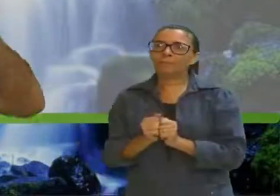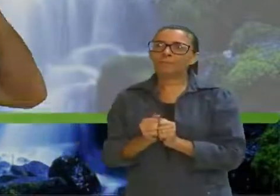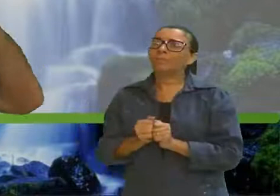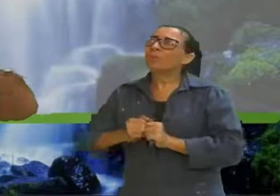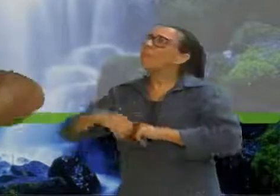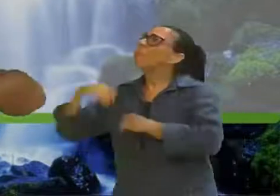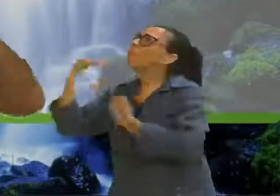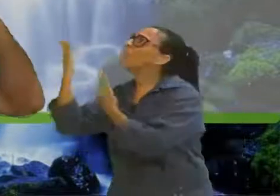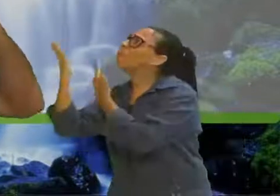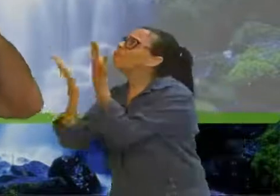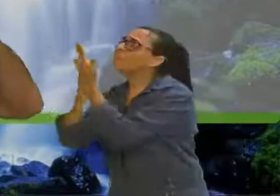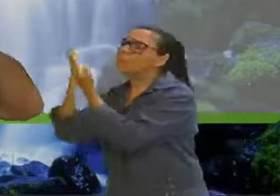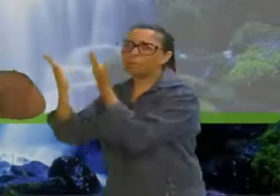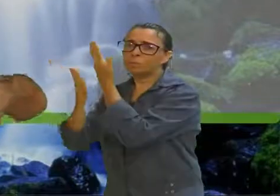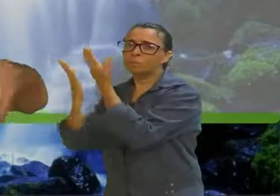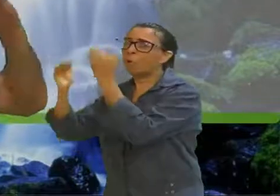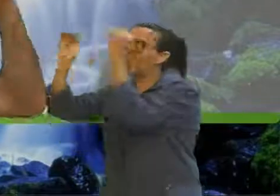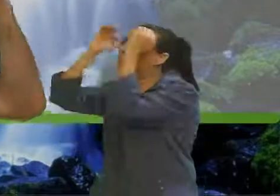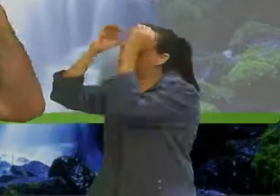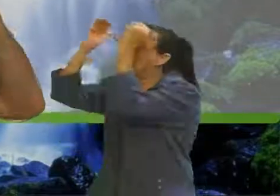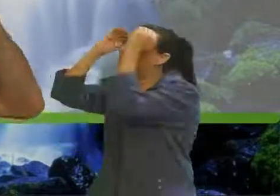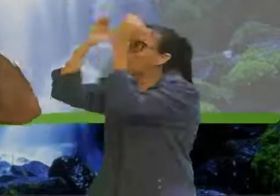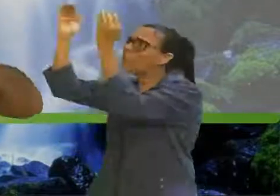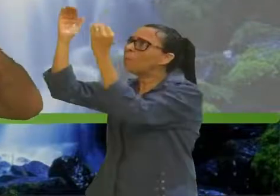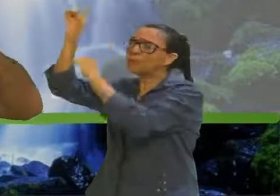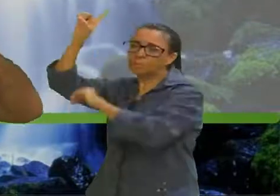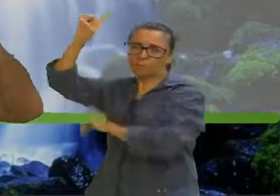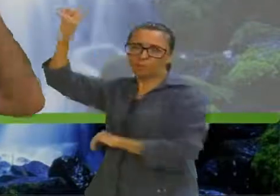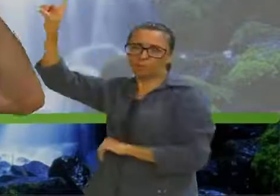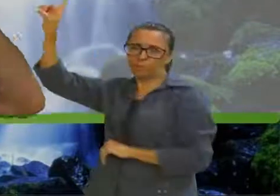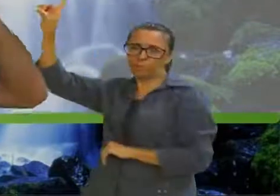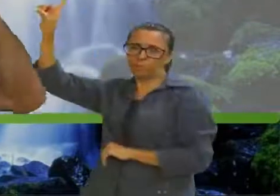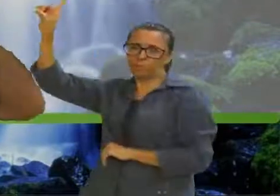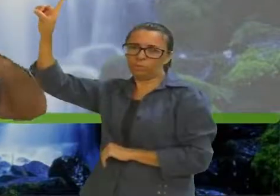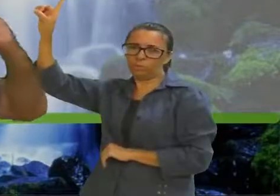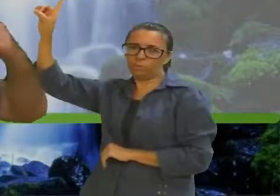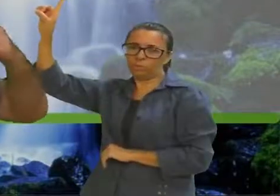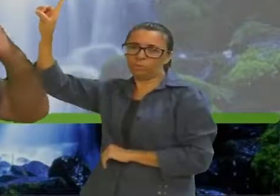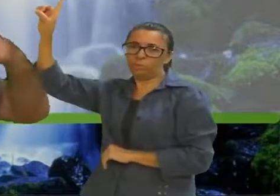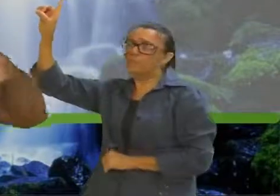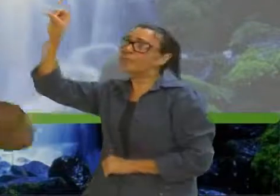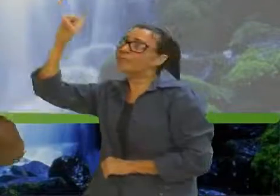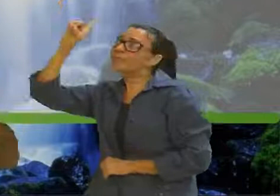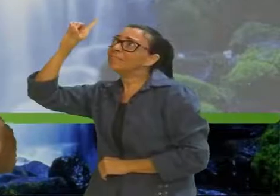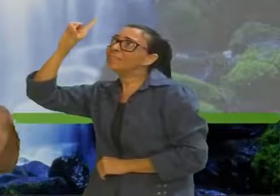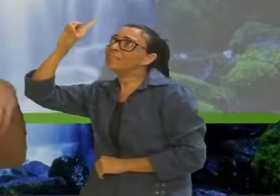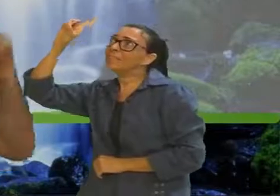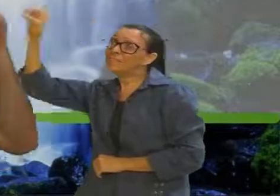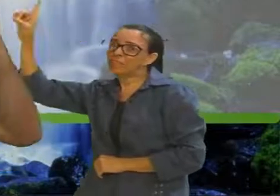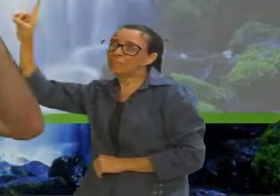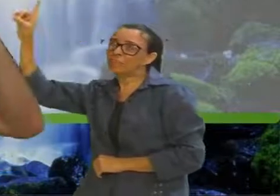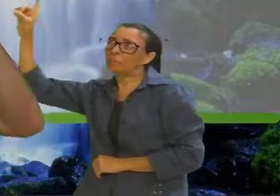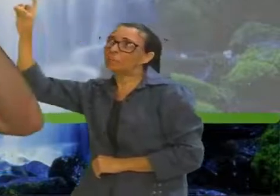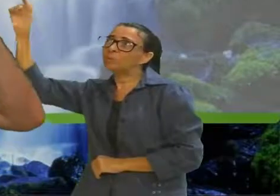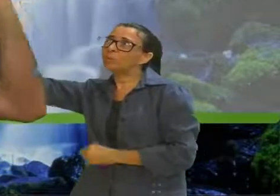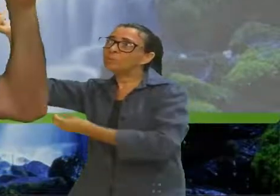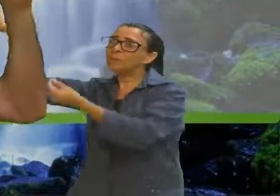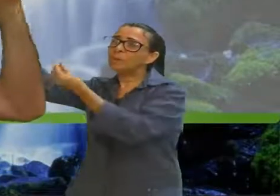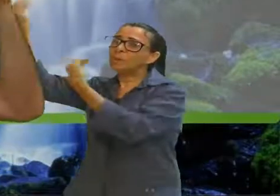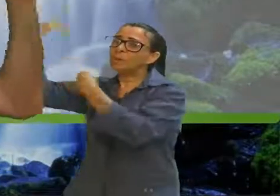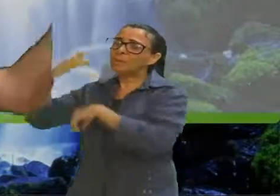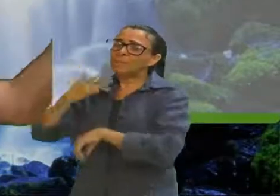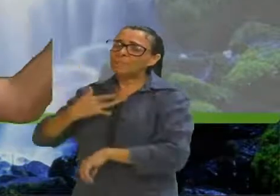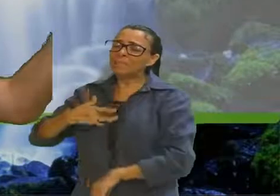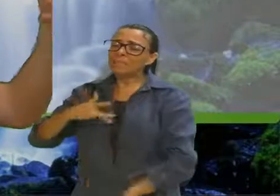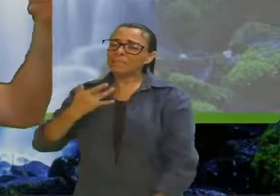espirituais nessa vida aqui como peregrino e vou ter os meus galardões na vida eterna em